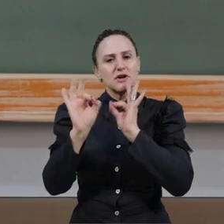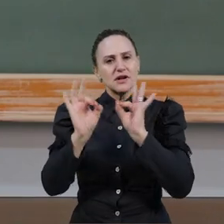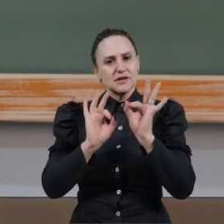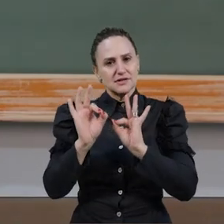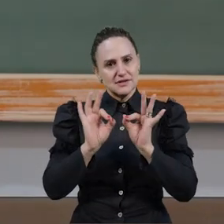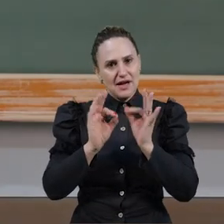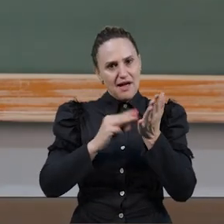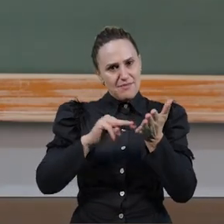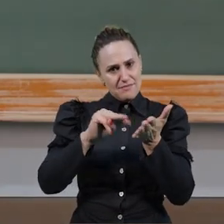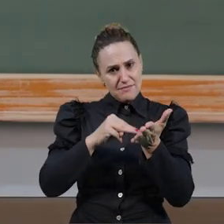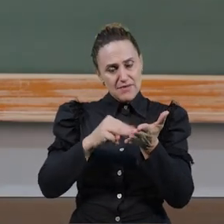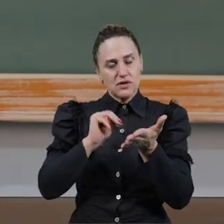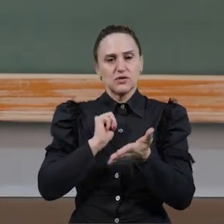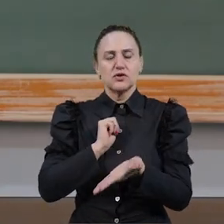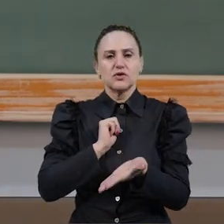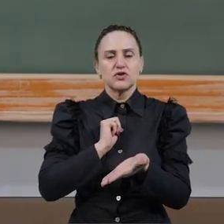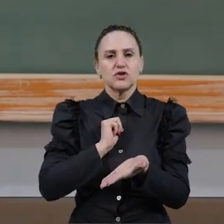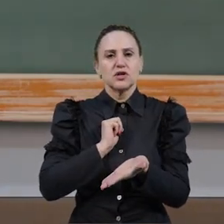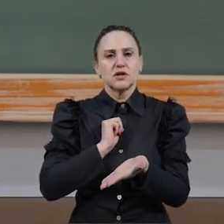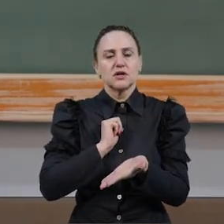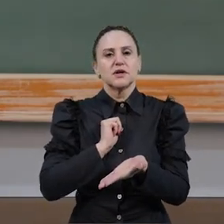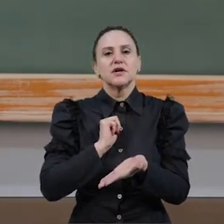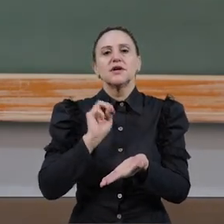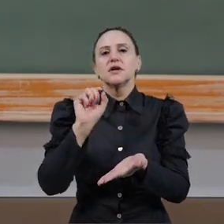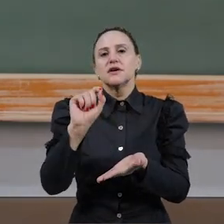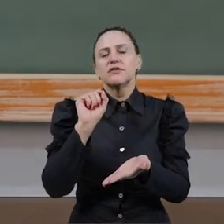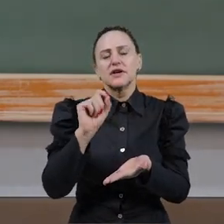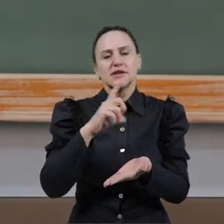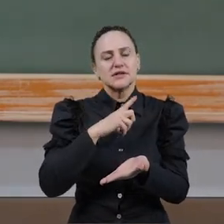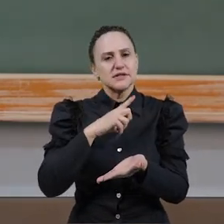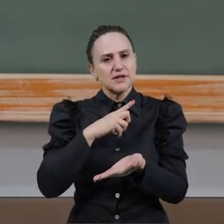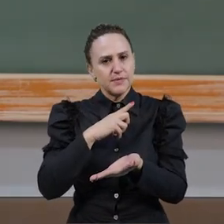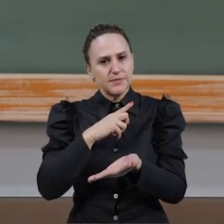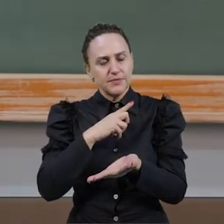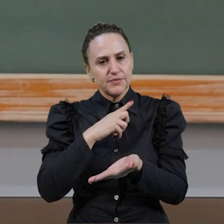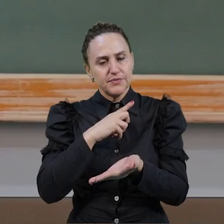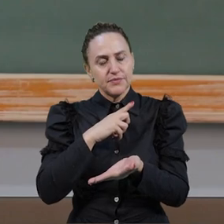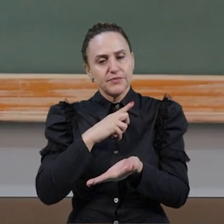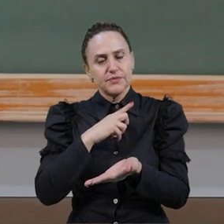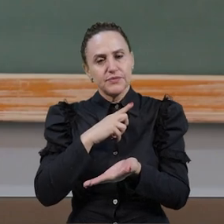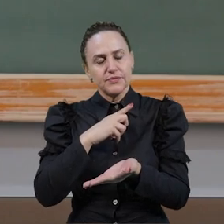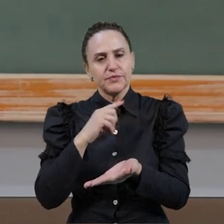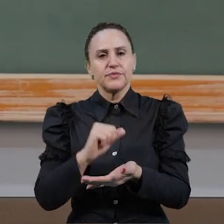aula. E aí isso vai se interconectar, não vai ser feito de forma